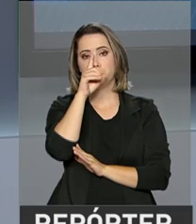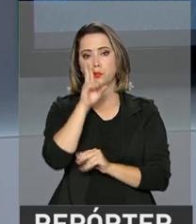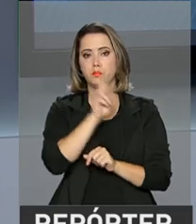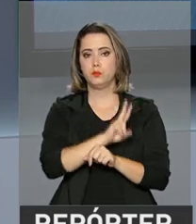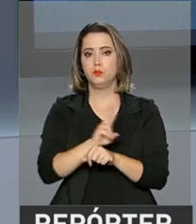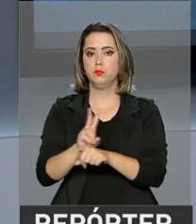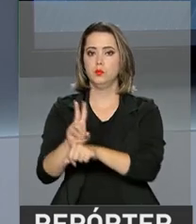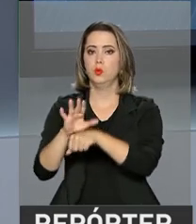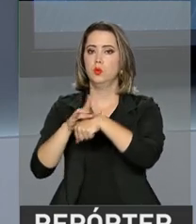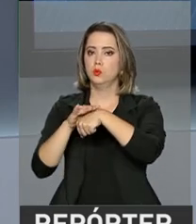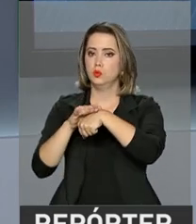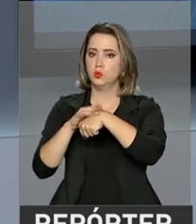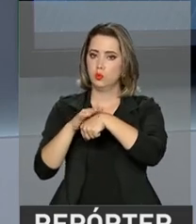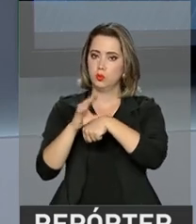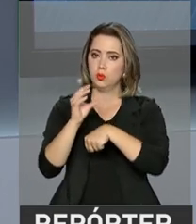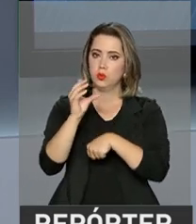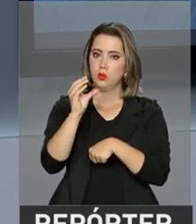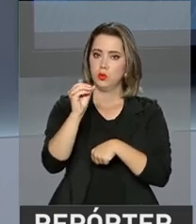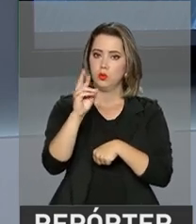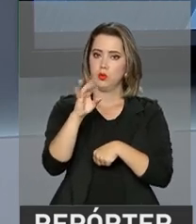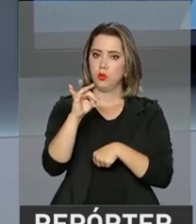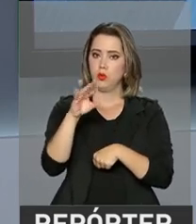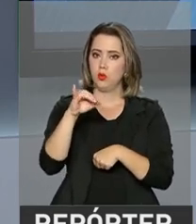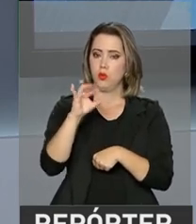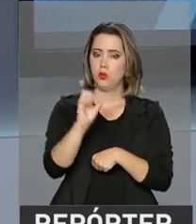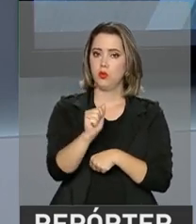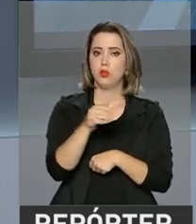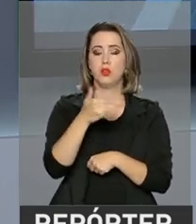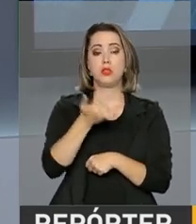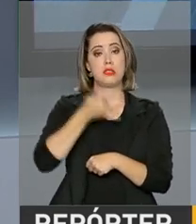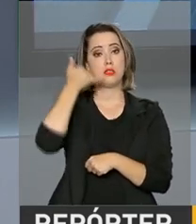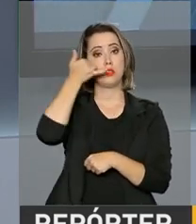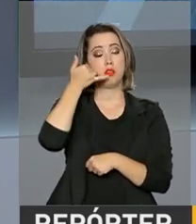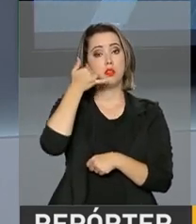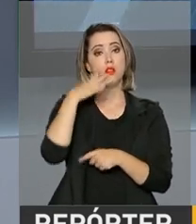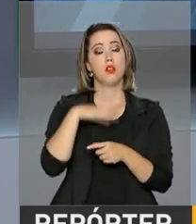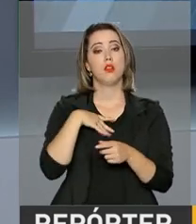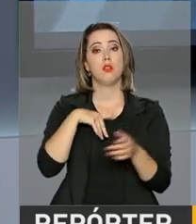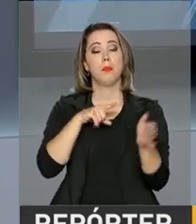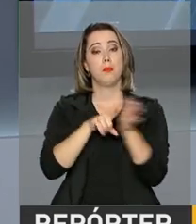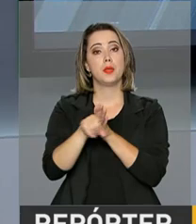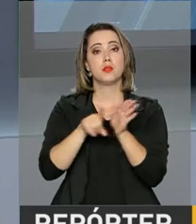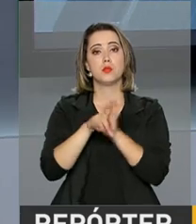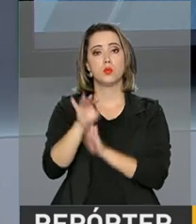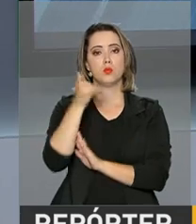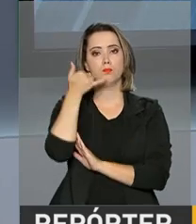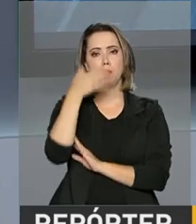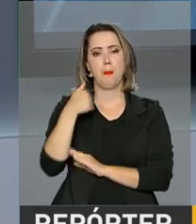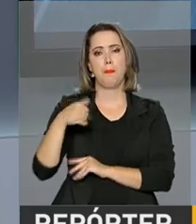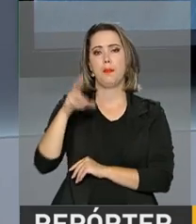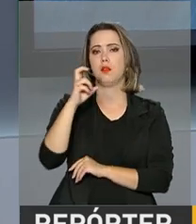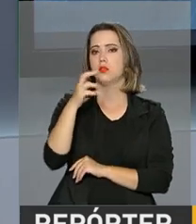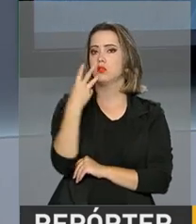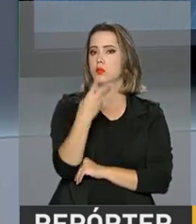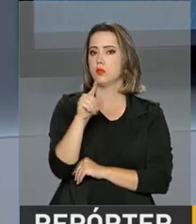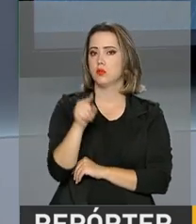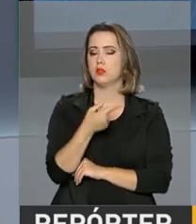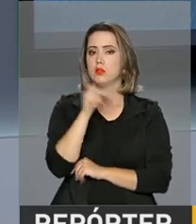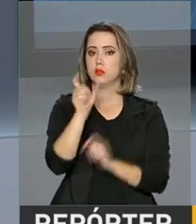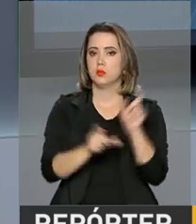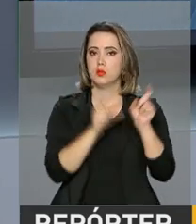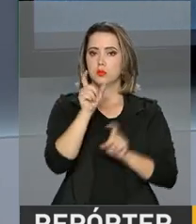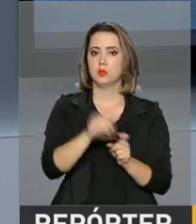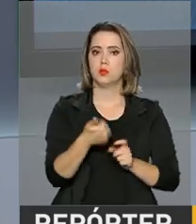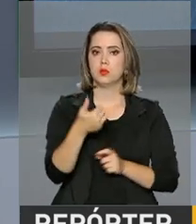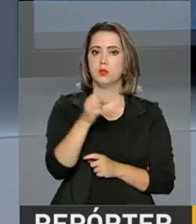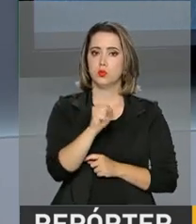risco e proteção para doenças crônicas entrevistou por telefone mais de 53 mil pessoas com idades a partir